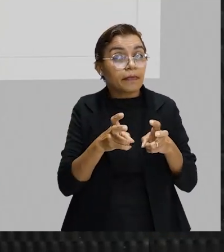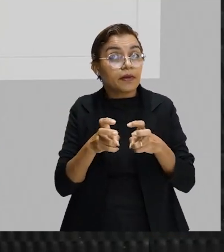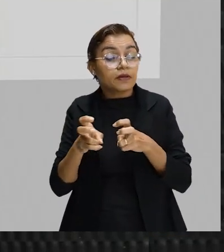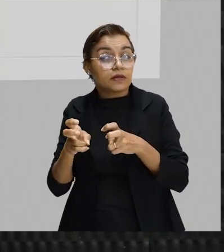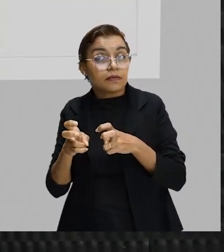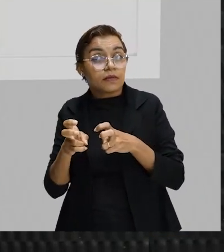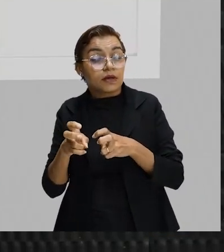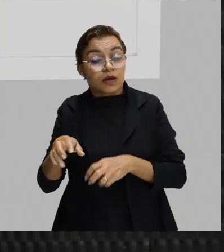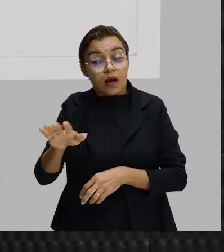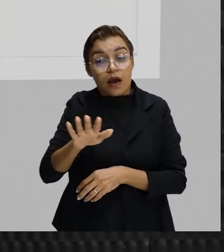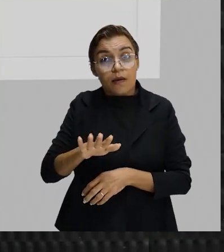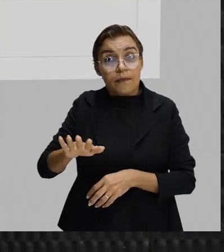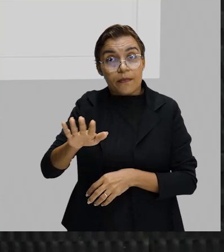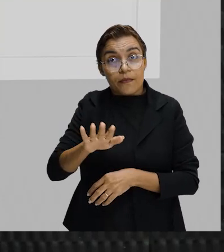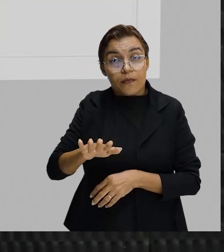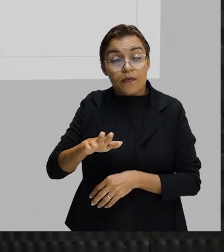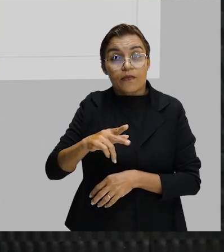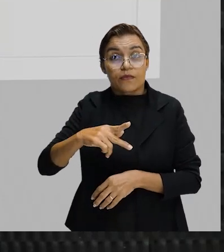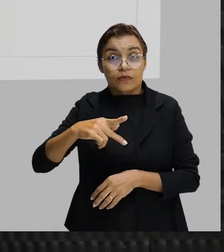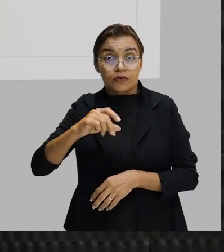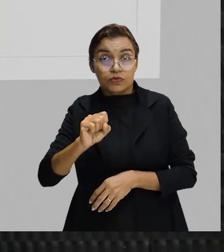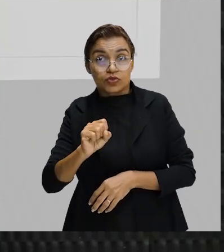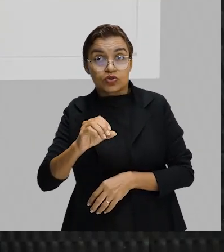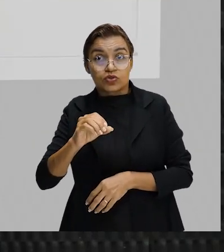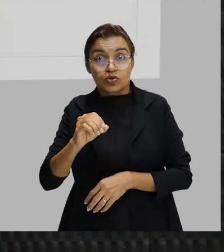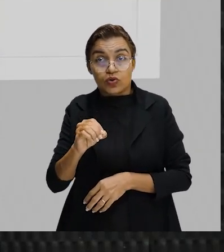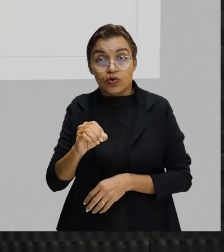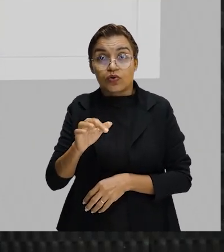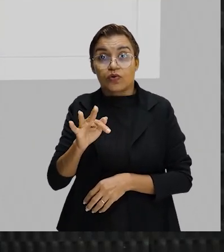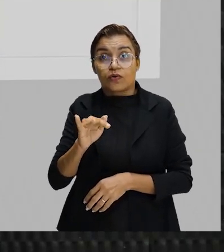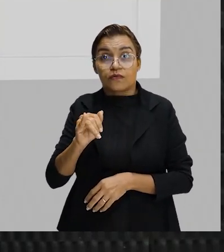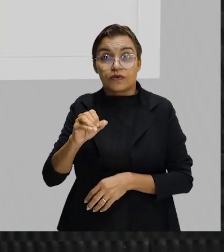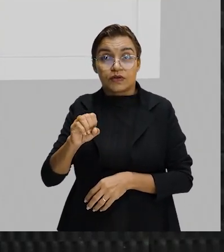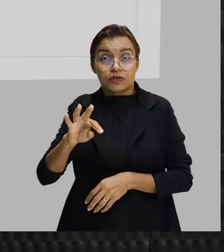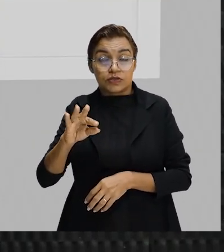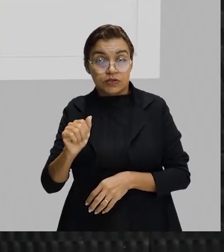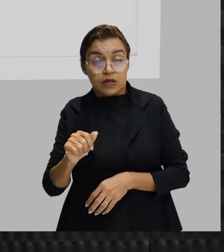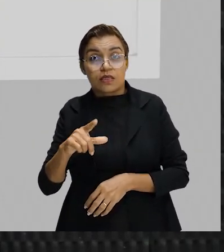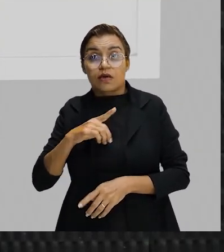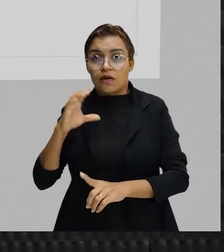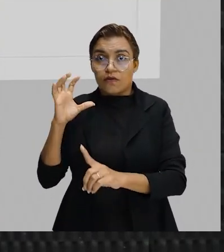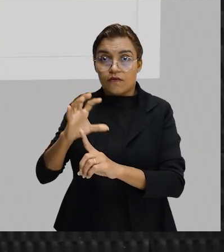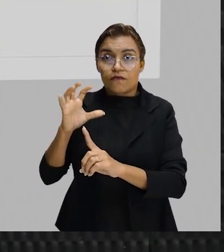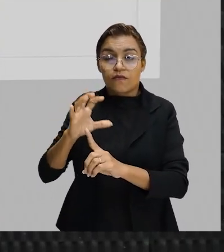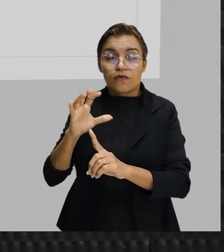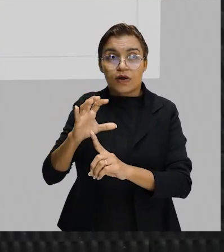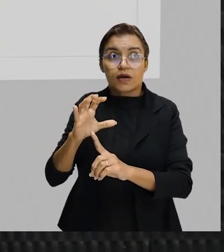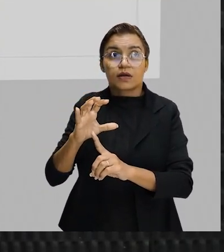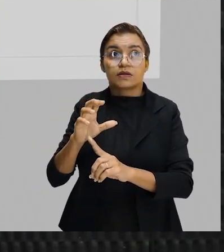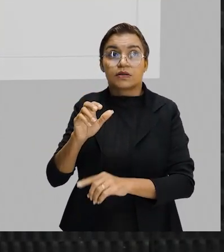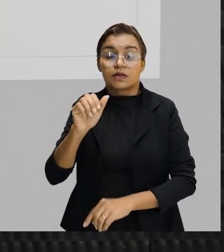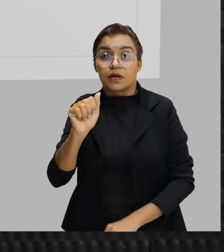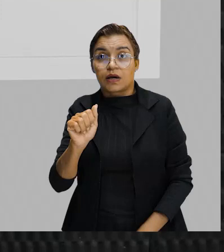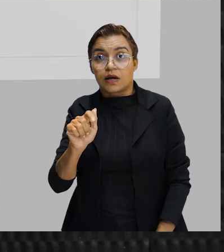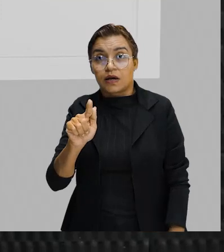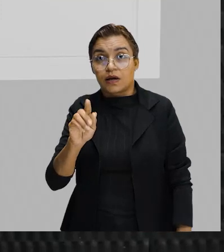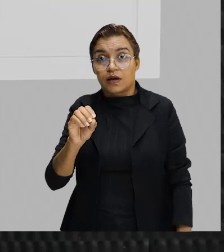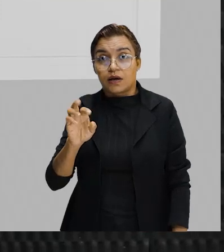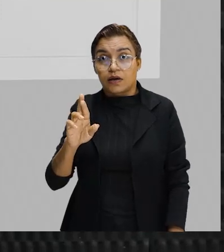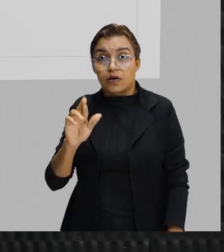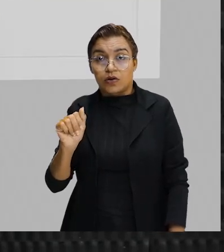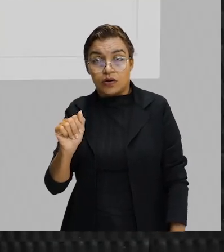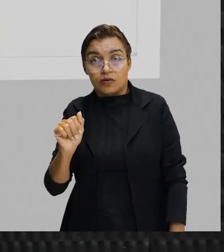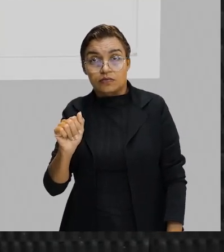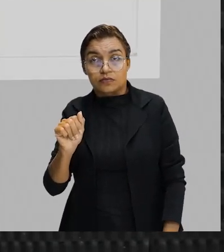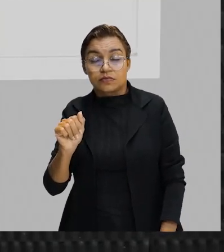os sofistas tinham grande influência sobre a Ágora. Basta falar para vocês que grandes legisladores